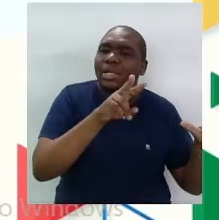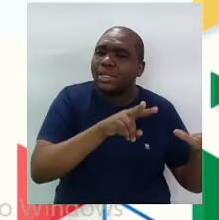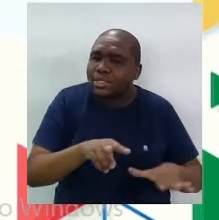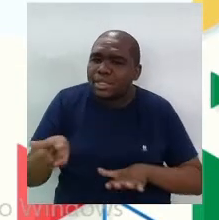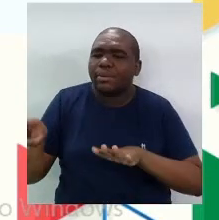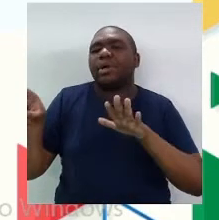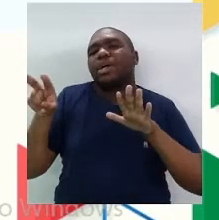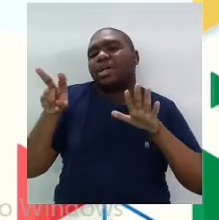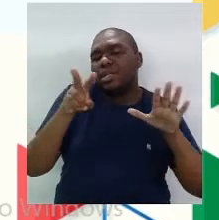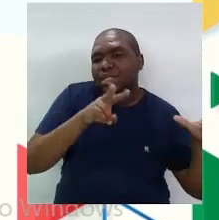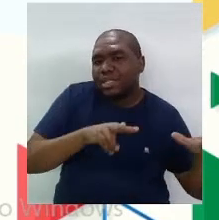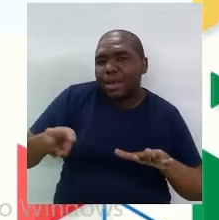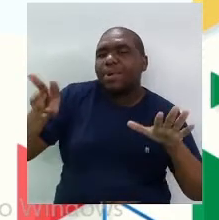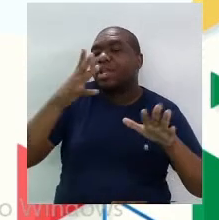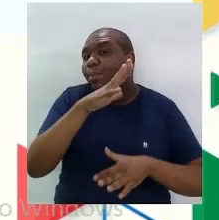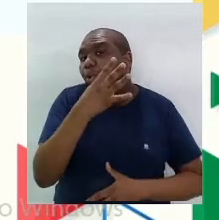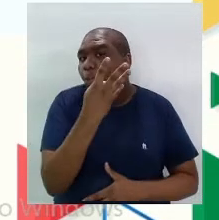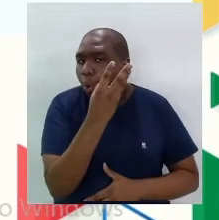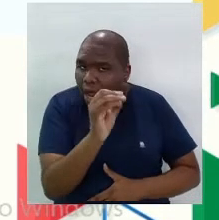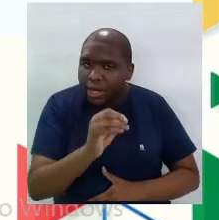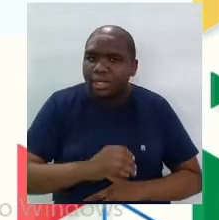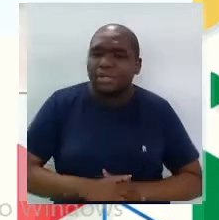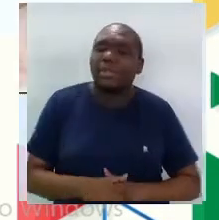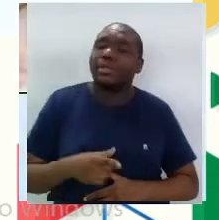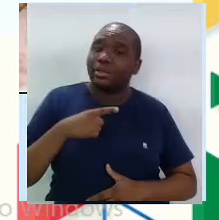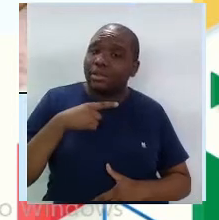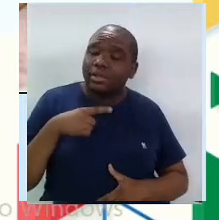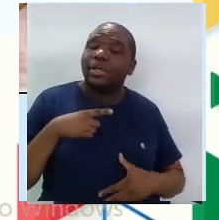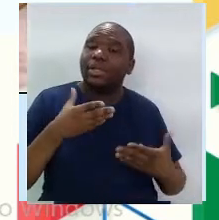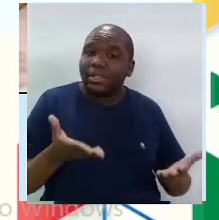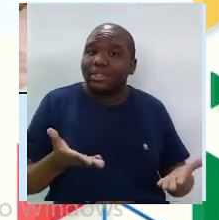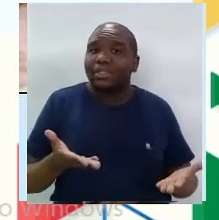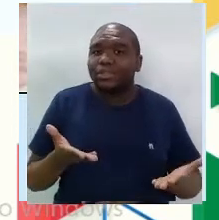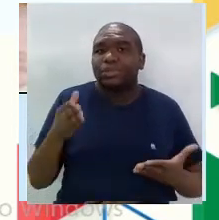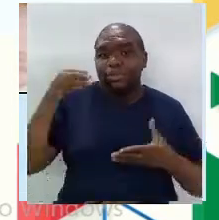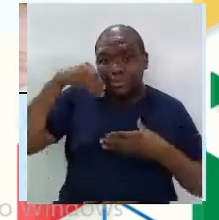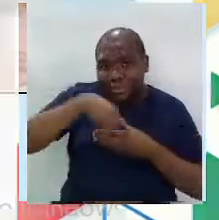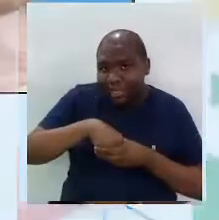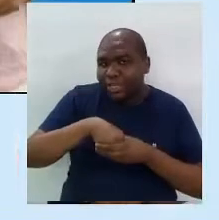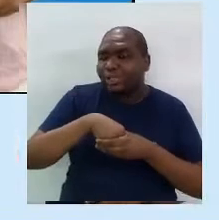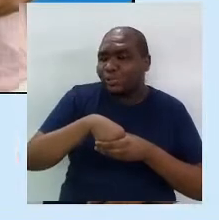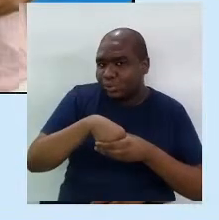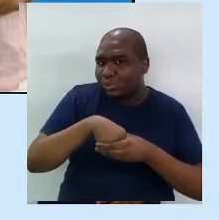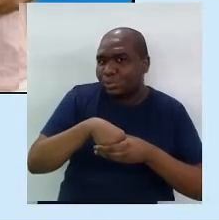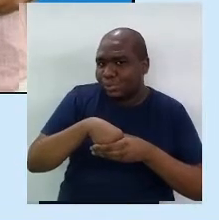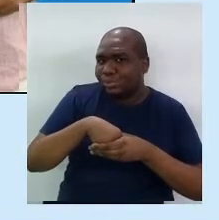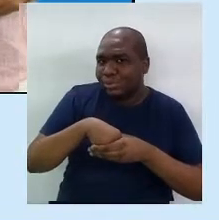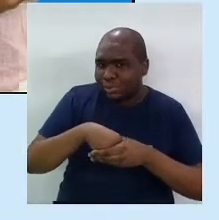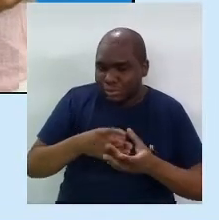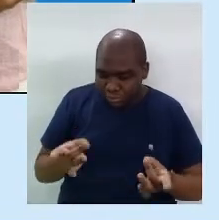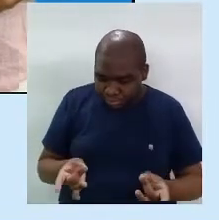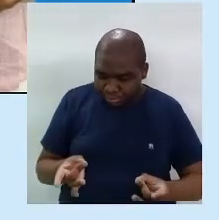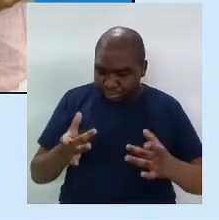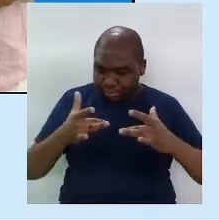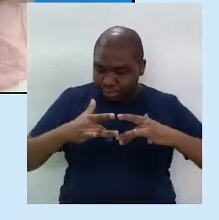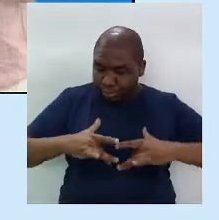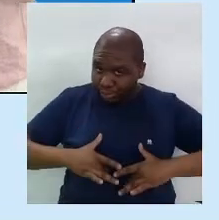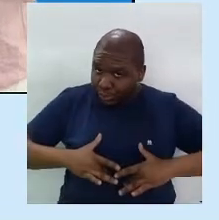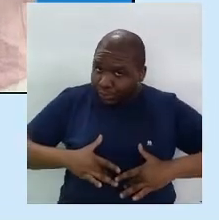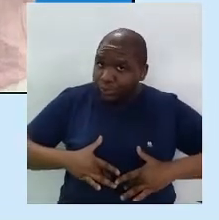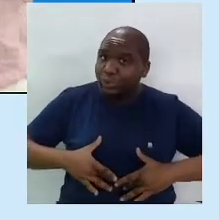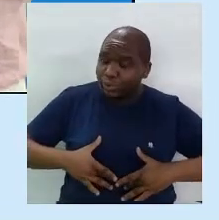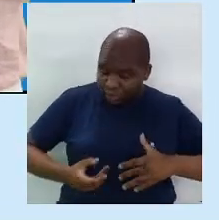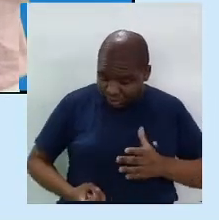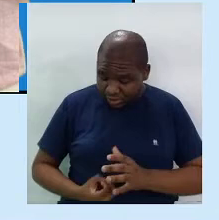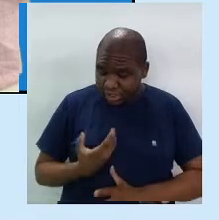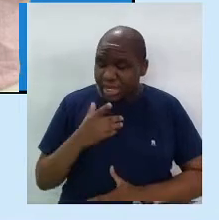cerca ali de 40 semanas. Então, o óvulo ele é fecundado na tuba uterina.